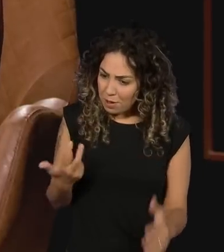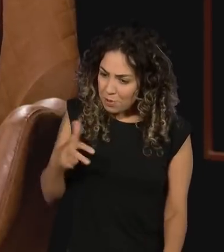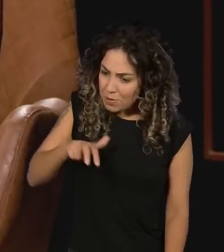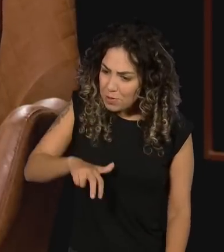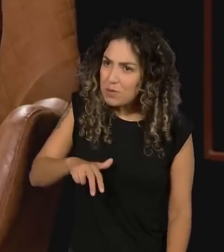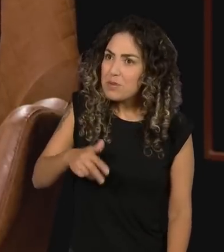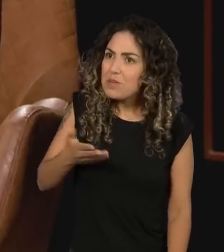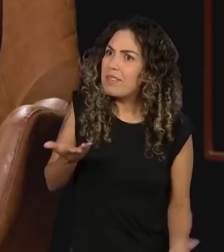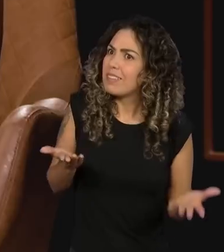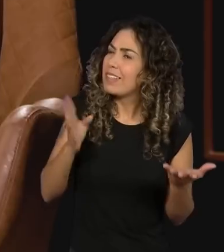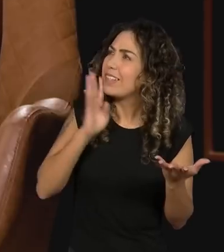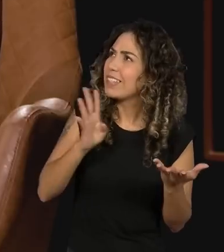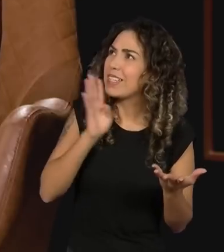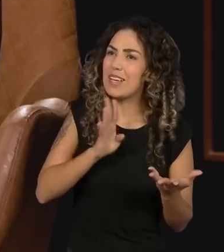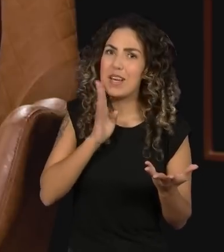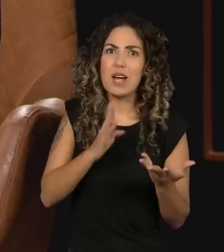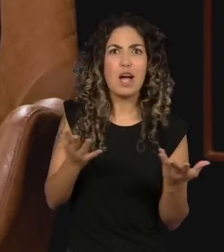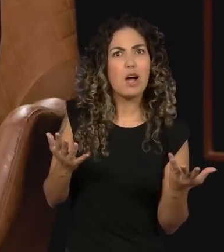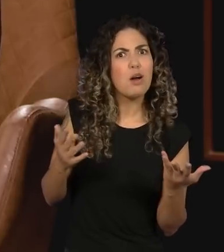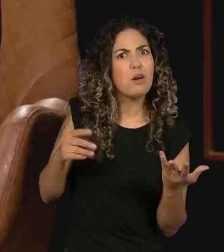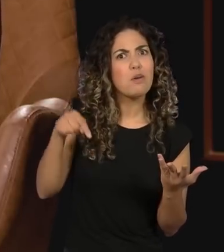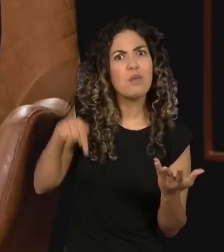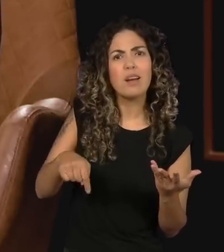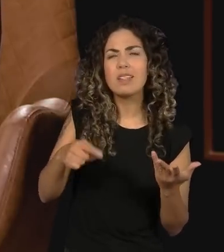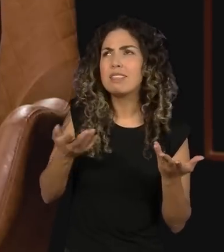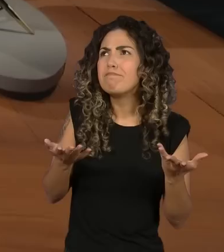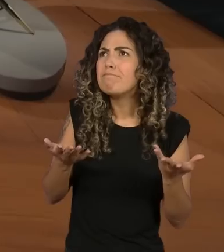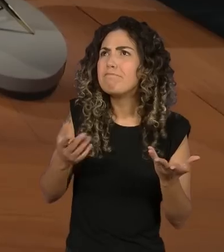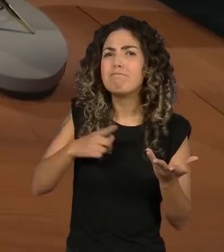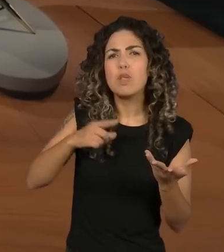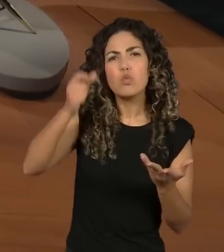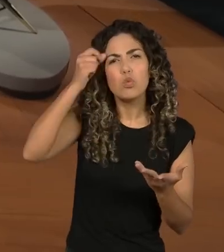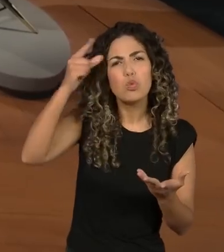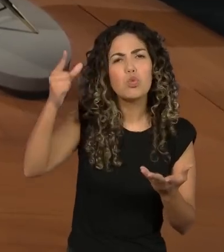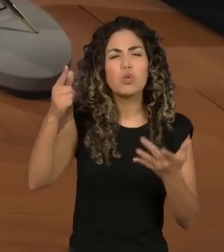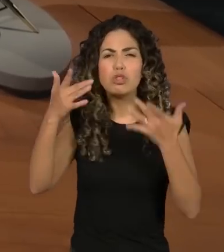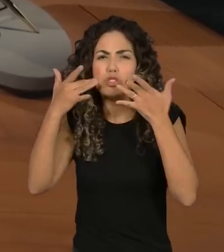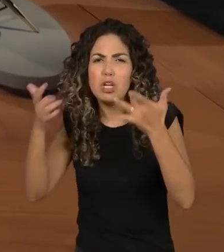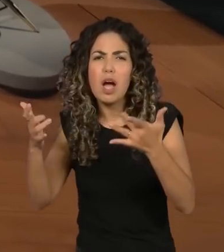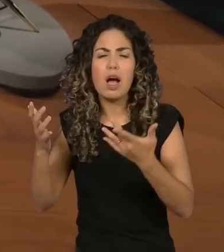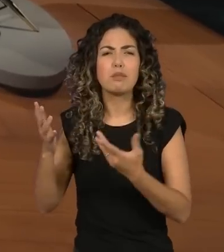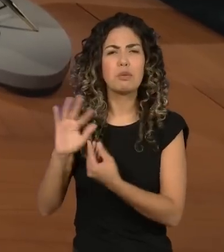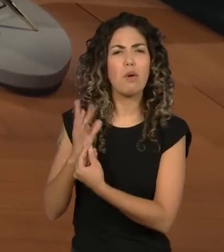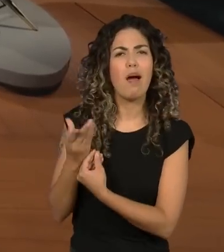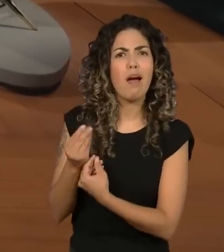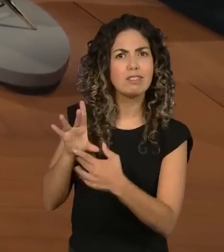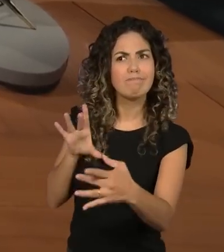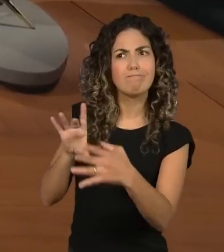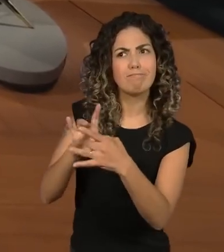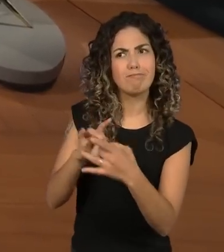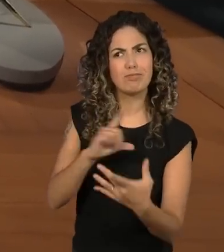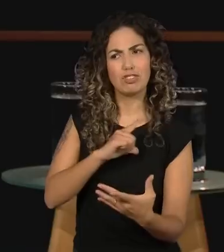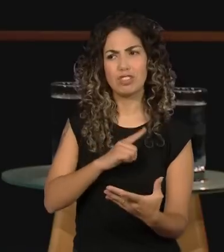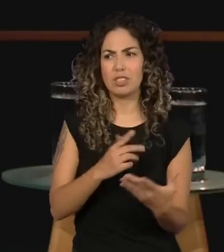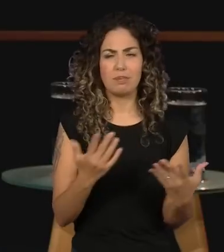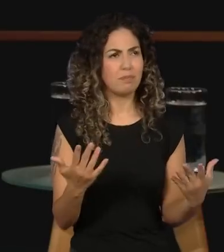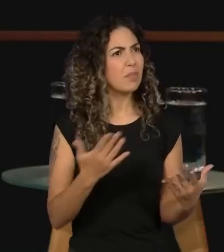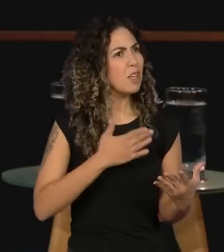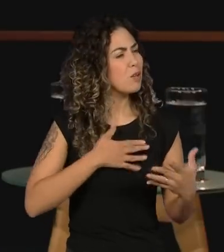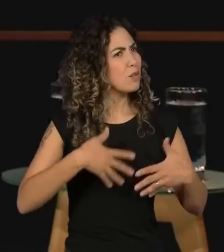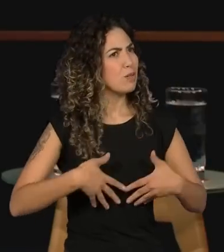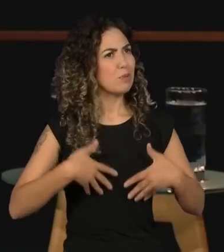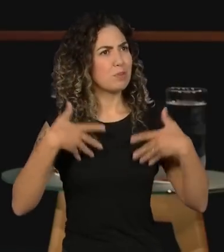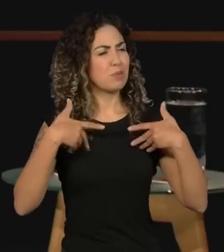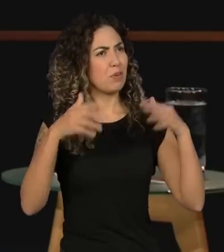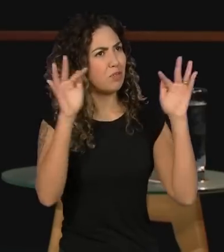legal, tão ligado à cultura, a teatro, à arte, enfim. Obrigada. Nós é que ficamos muito felizes com a sua presença.